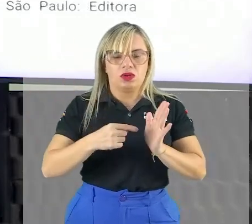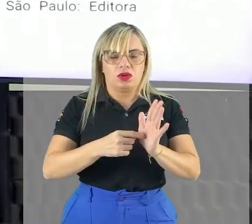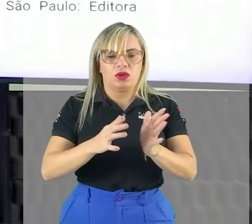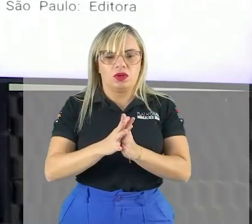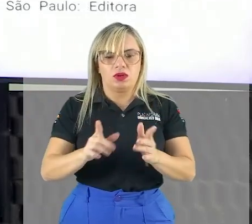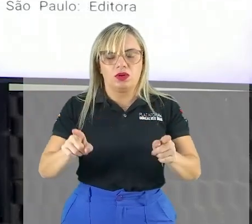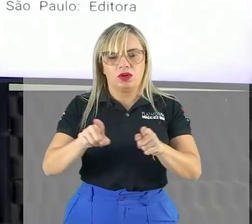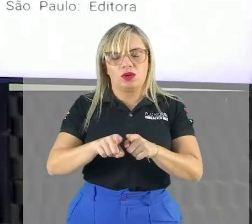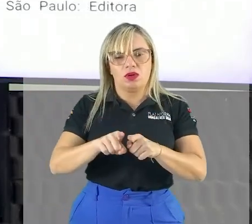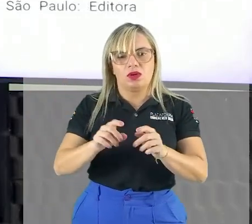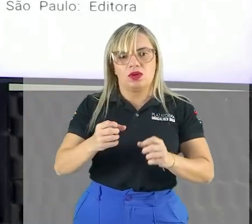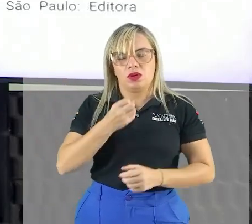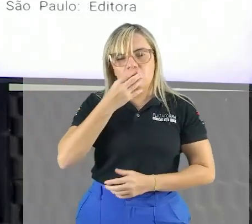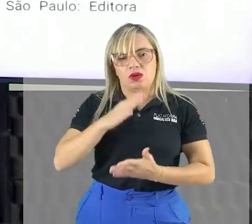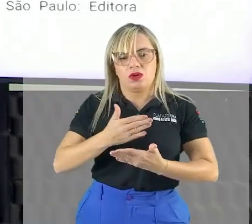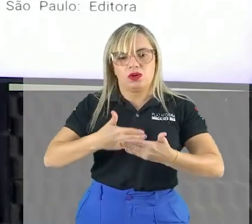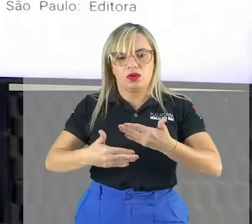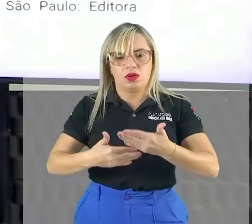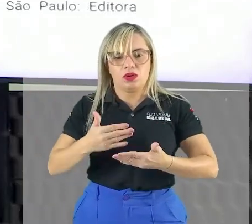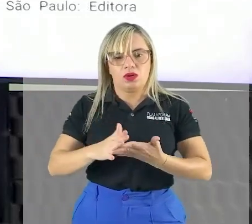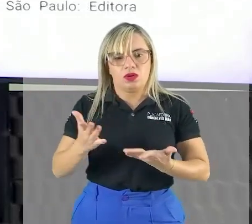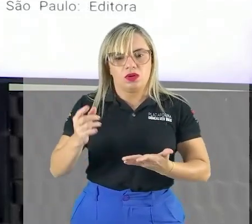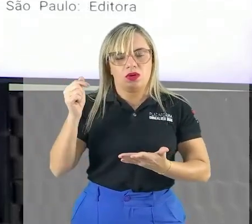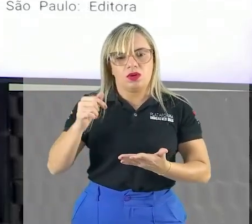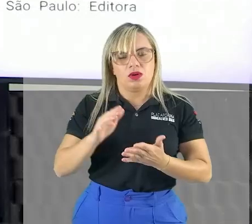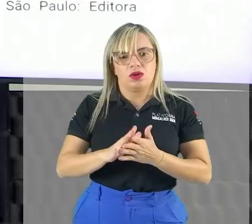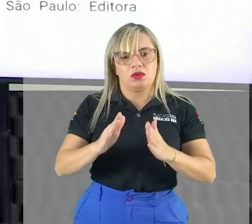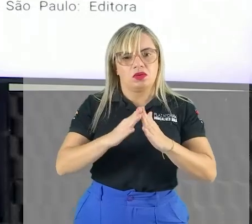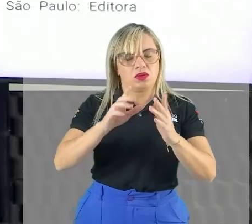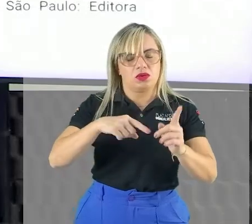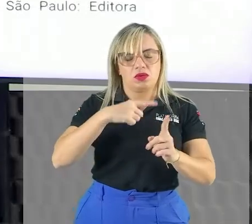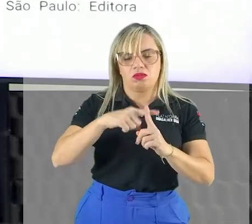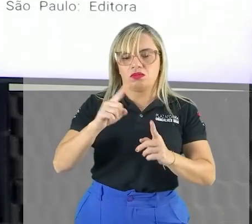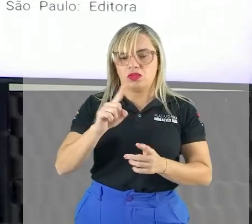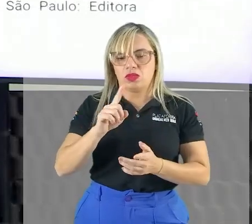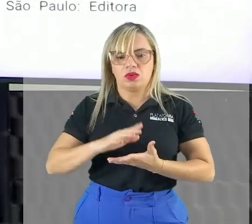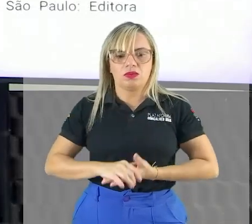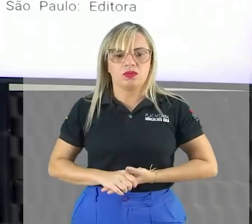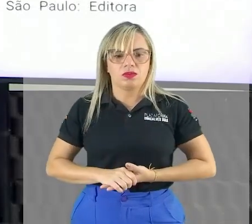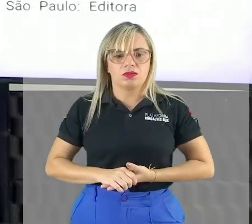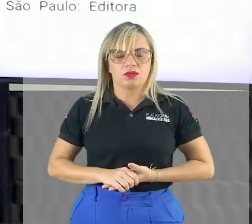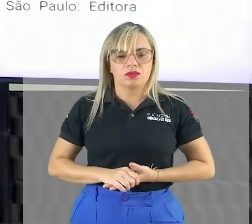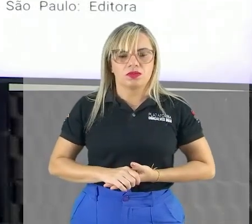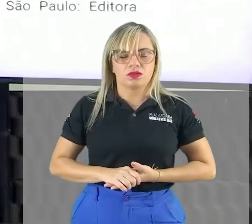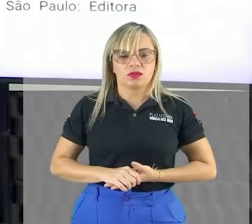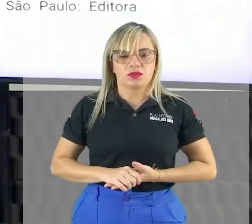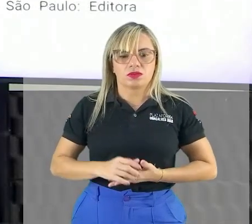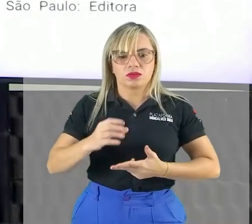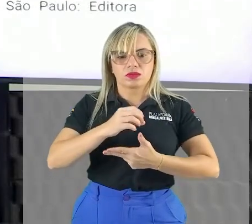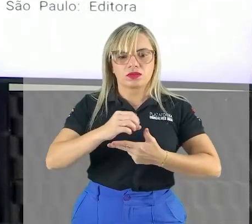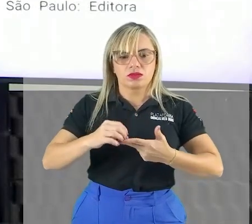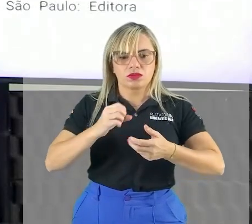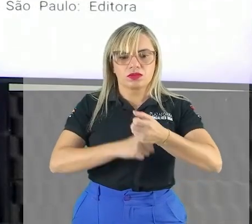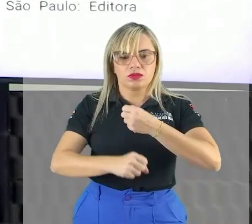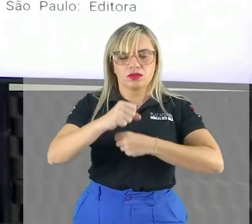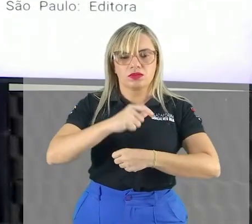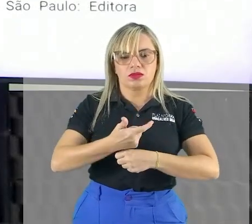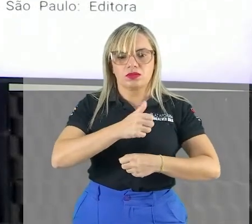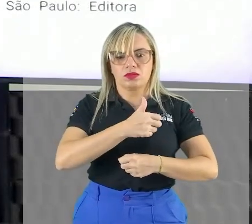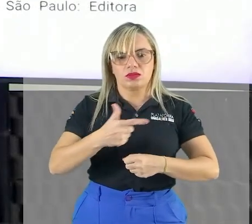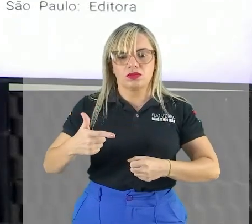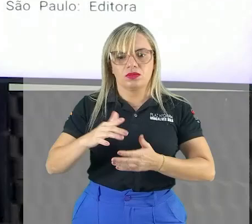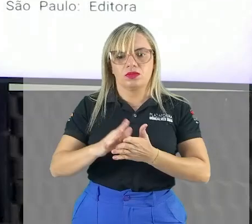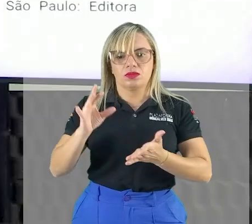uma relação muito grande com a Igreja Católica também. Mas vamos lá para a questão Enem 2012. É verdade que nas democracias o